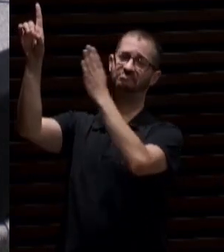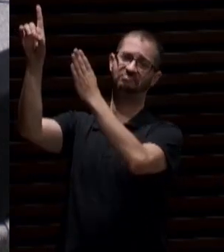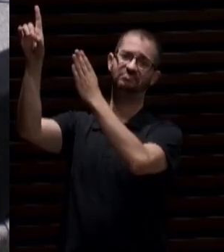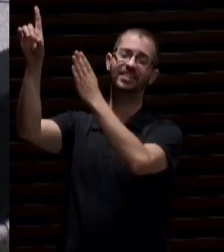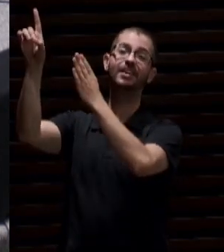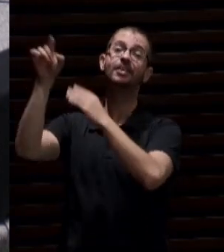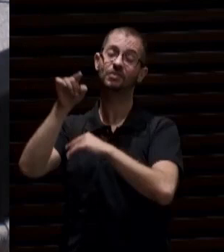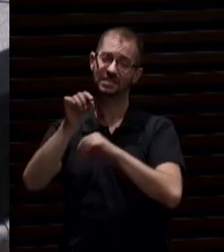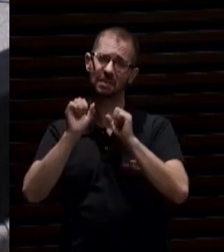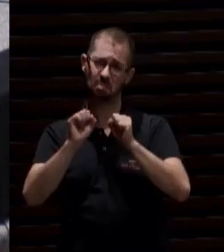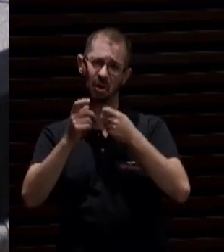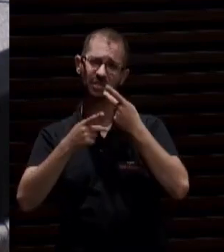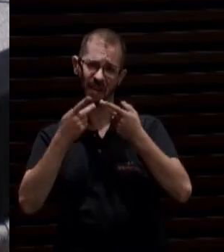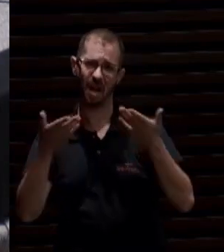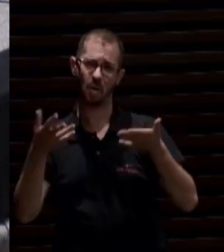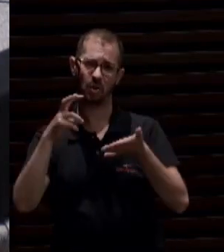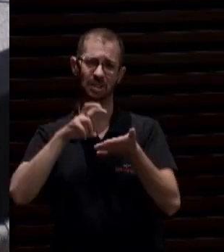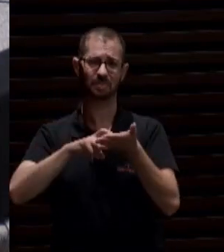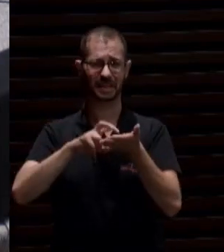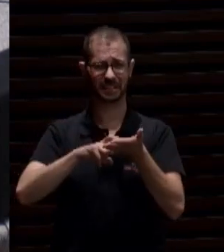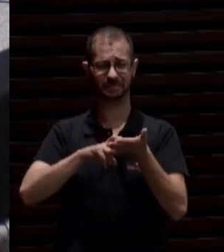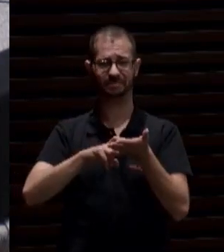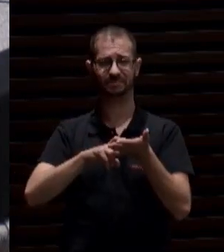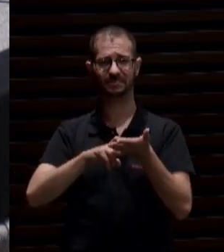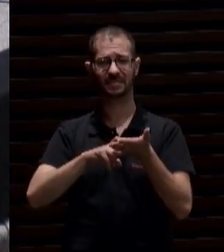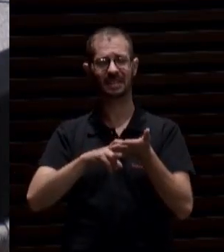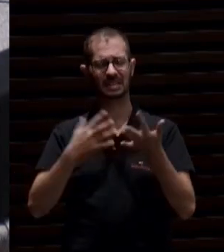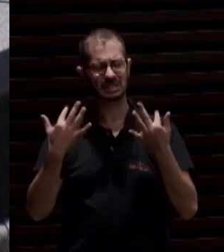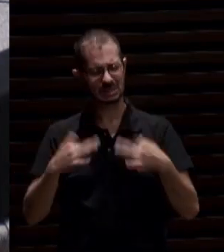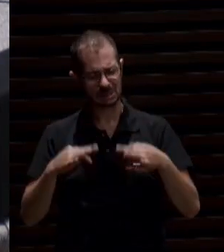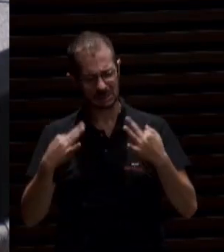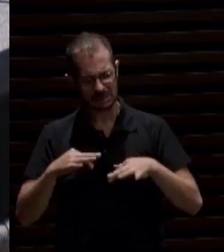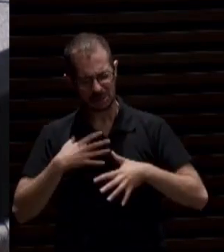Você pode me falar assim nessa manhã, mas Felipe, está doendo tanto.